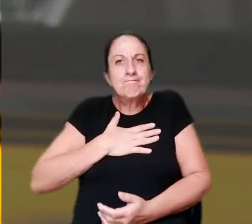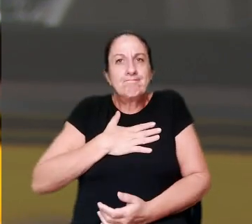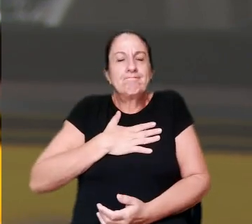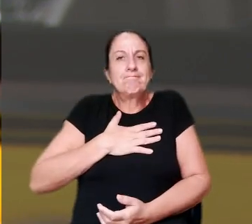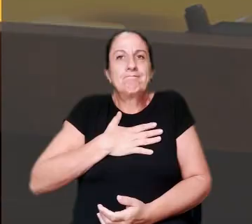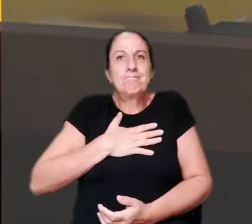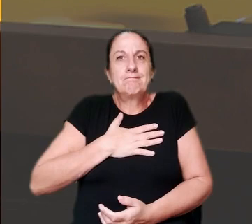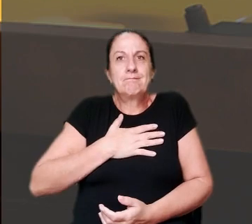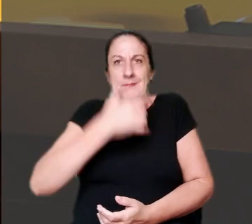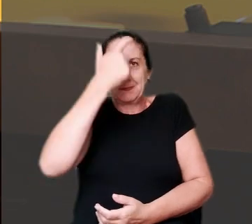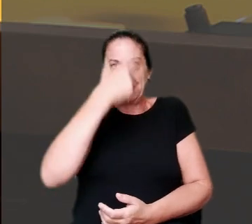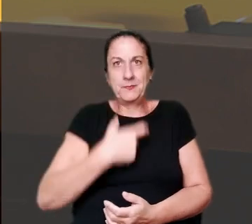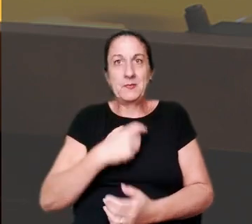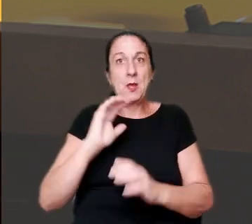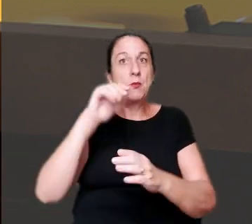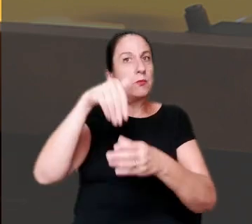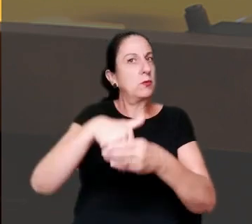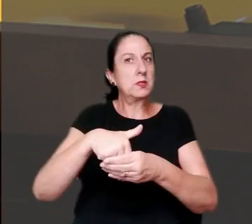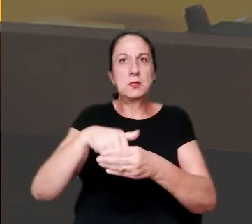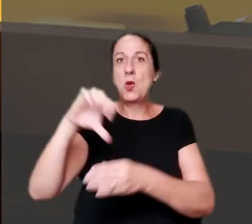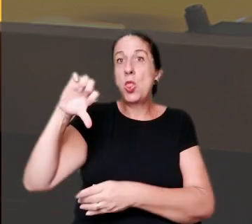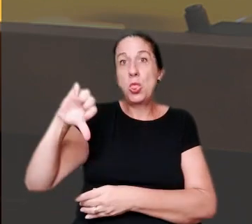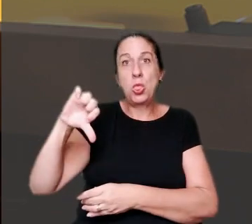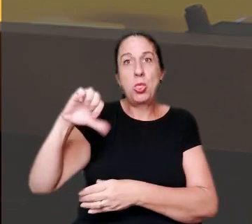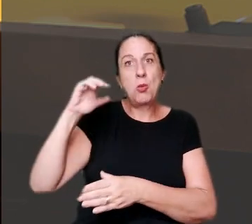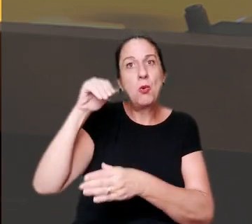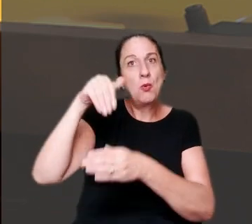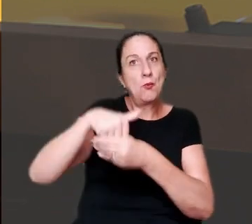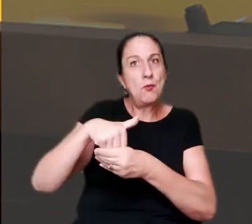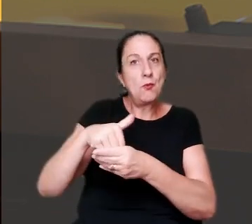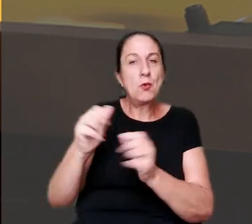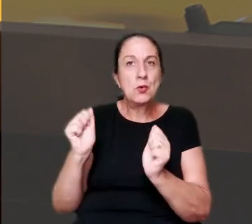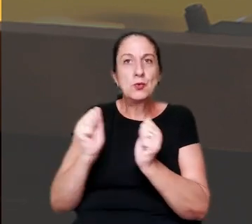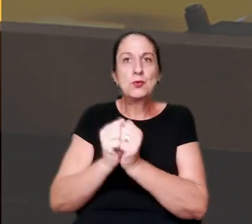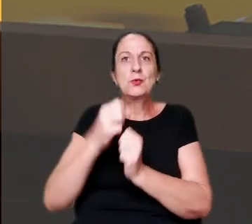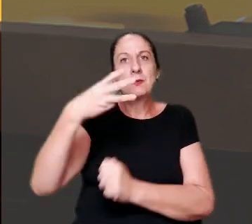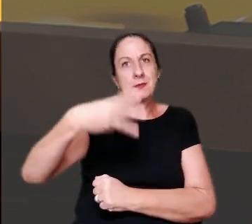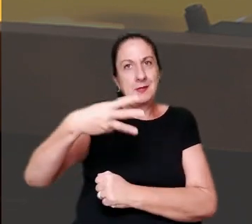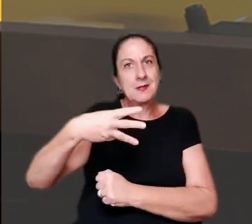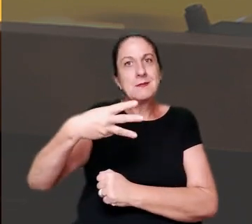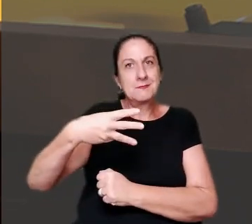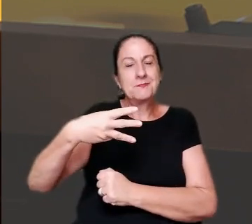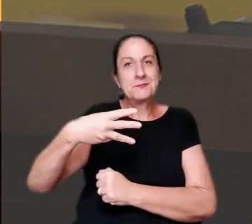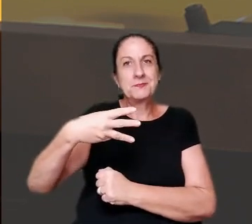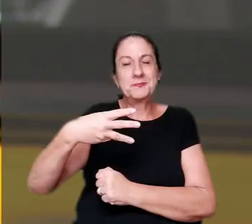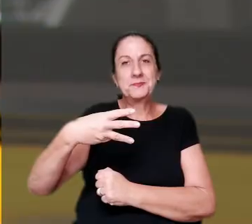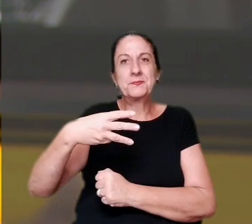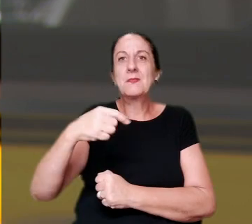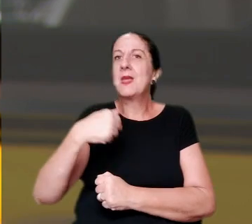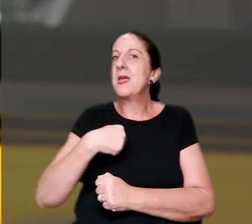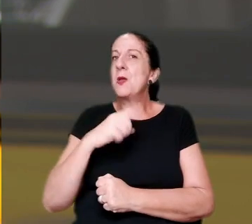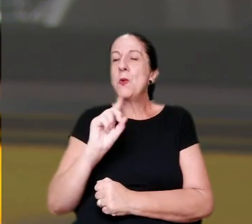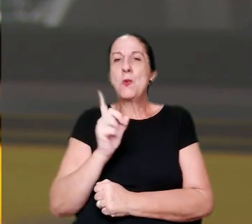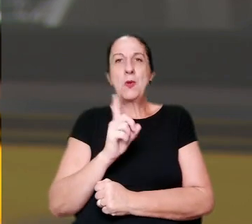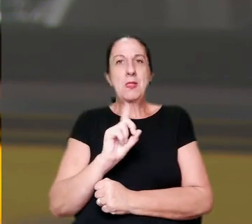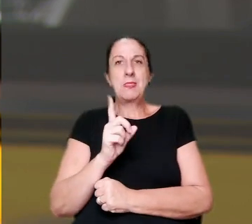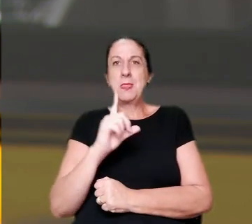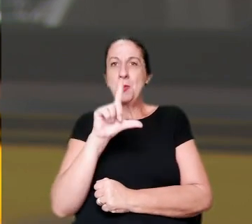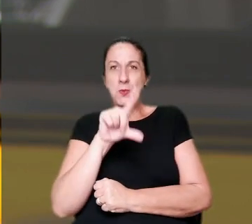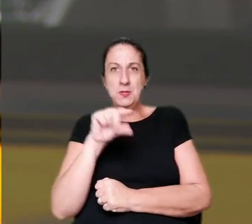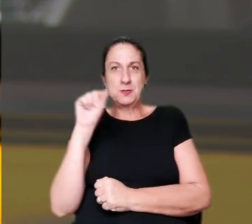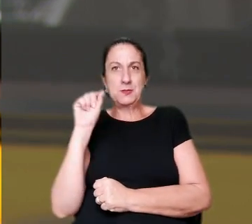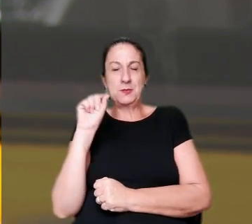mim mesmo. Quando foi na hora da votação, 9 votos me colocaram no 3º lugar. Dessa vez eu não